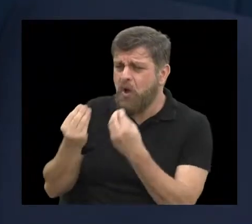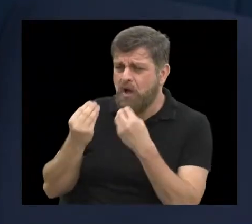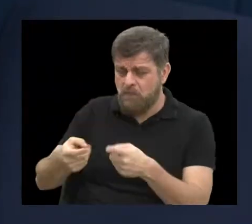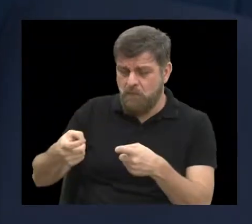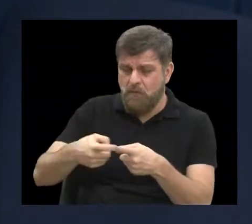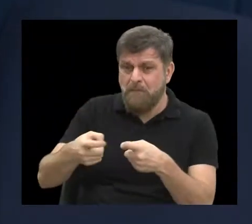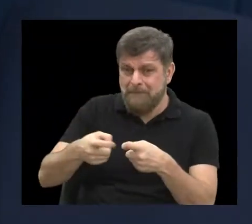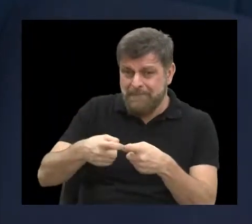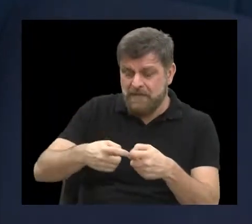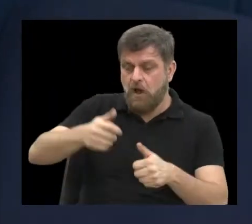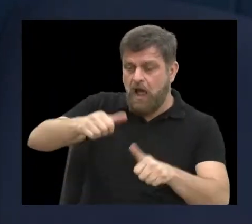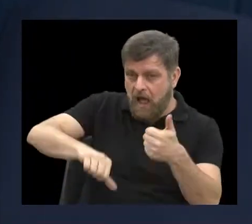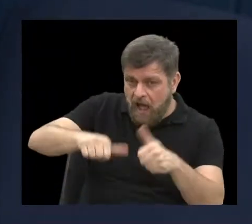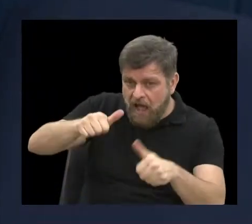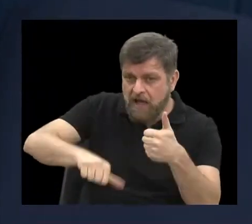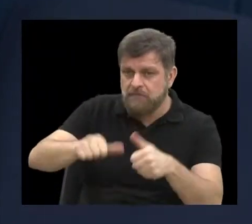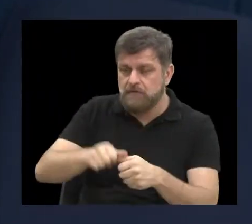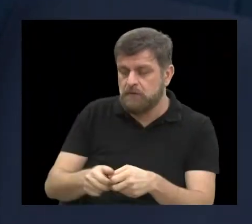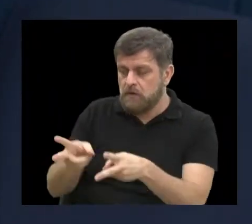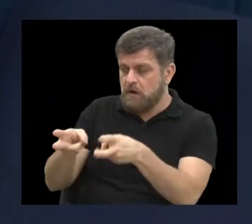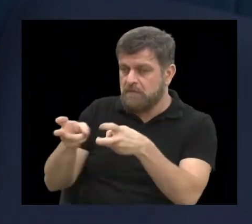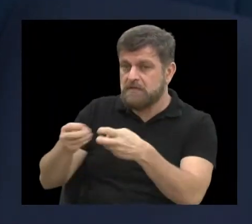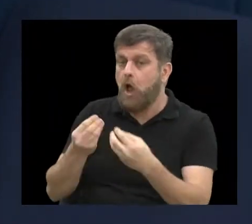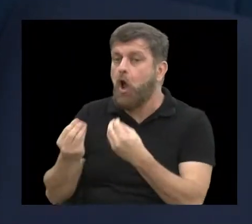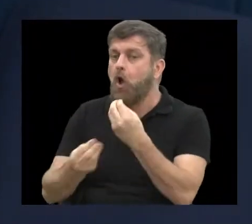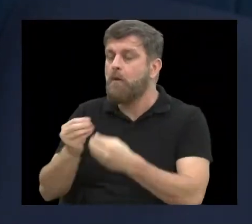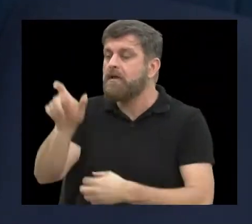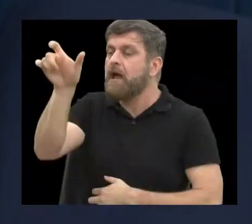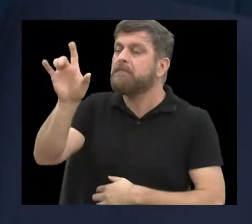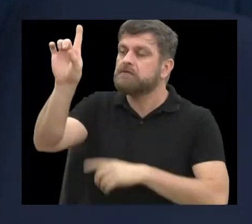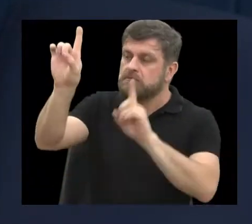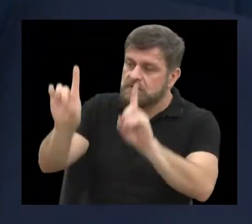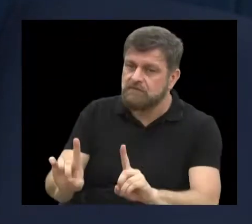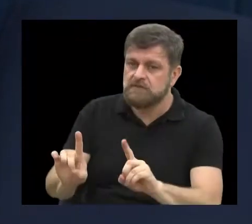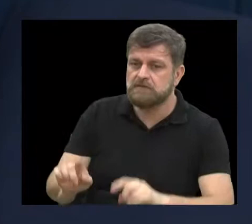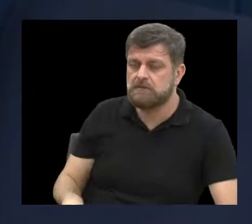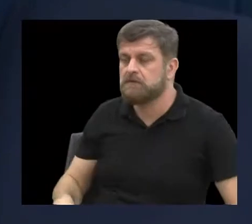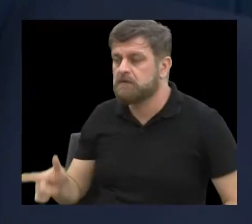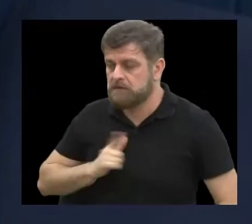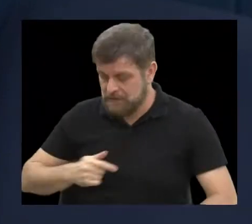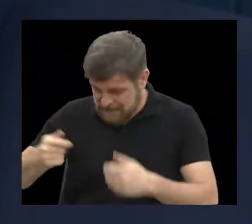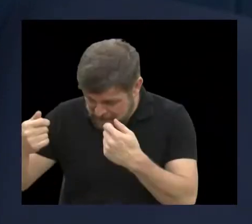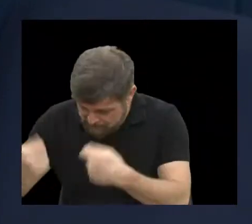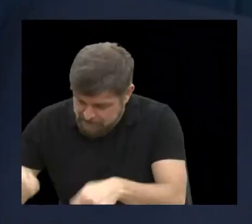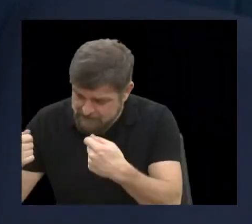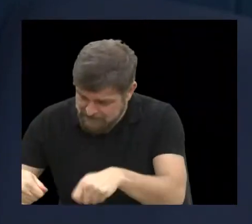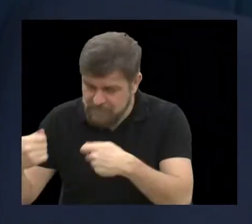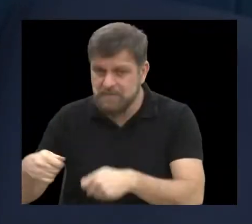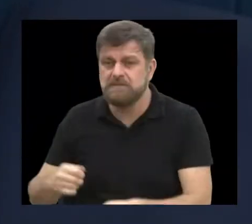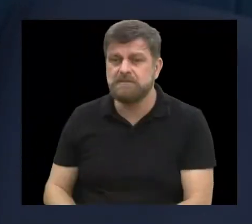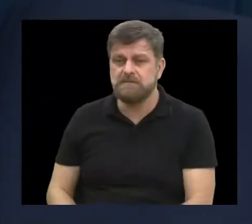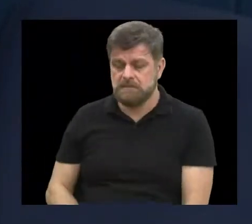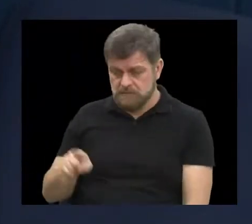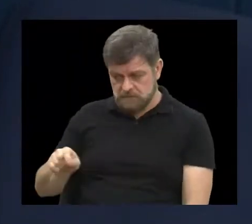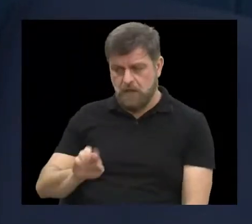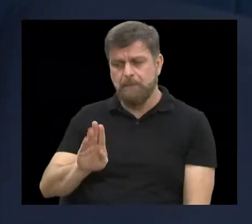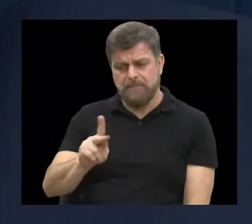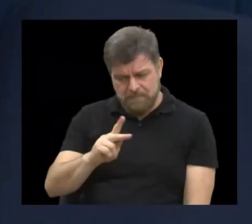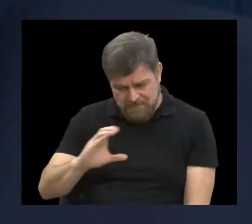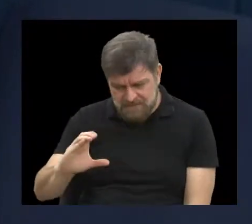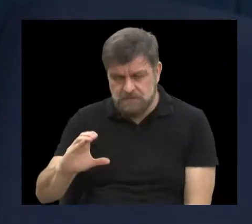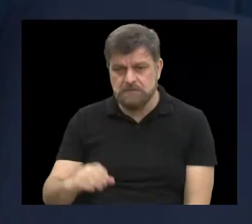que avaliou a condição física daquele cidadão e falou que ele tem necessidade e precisa desse